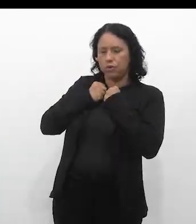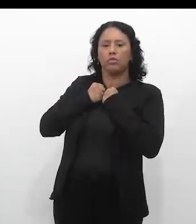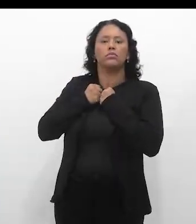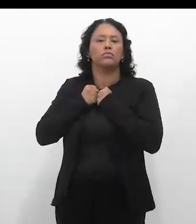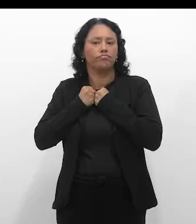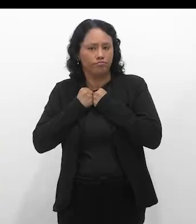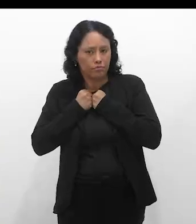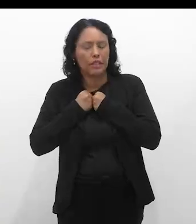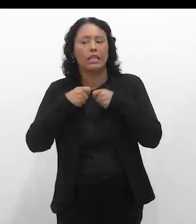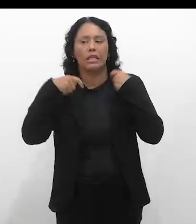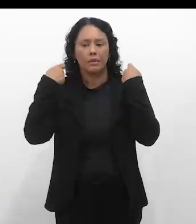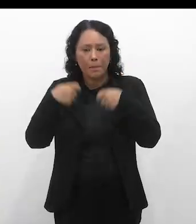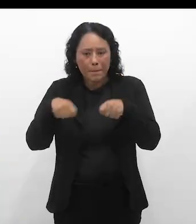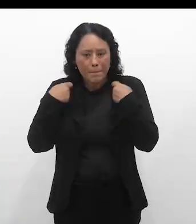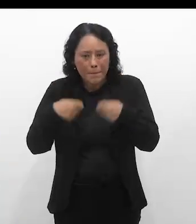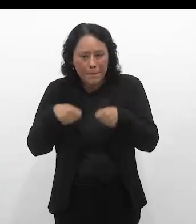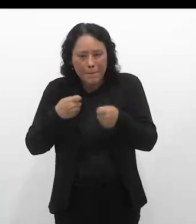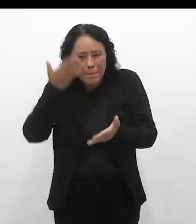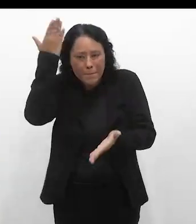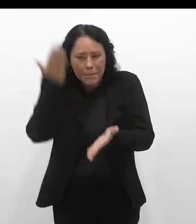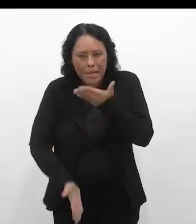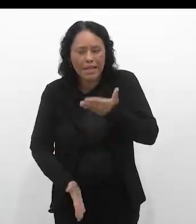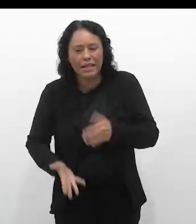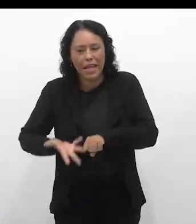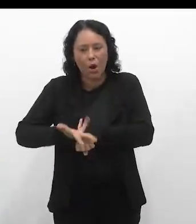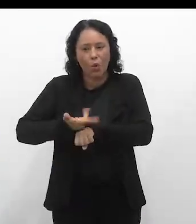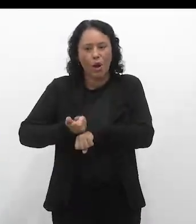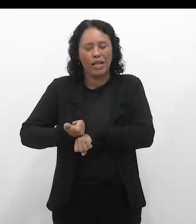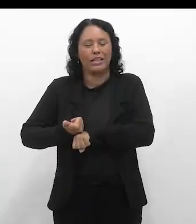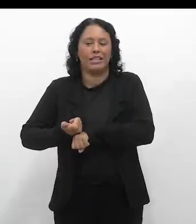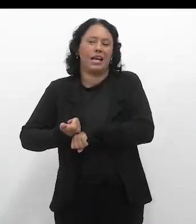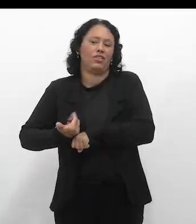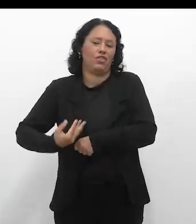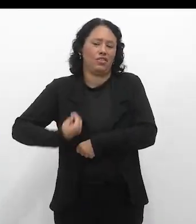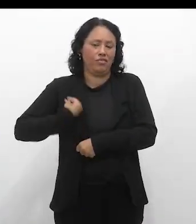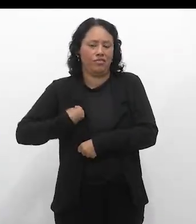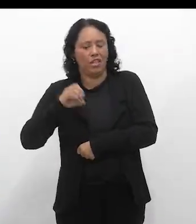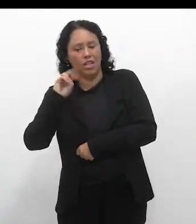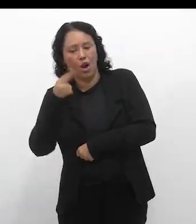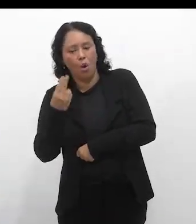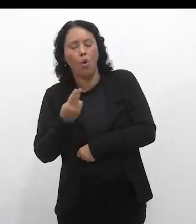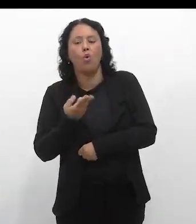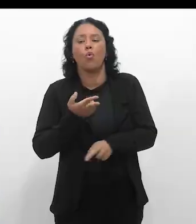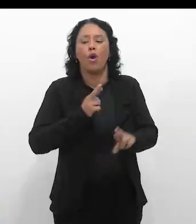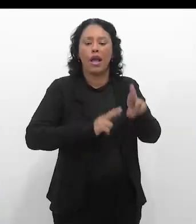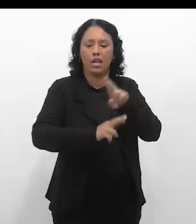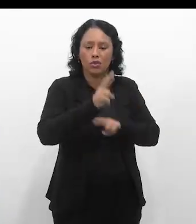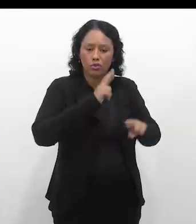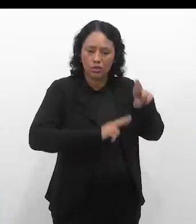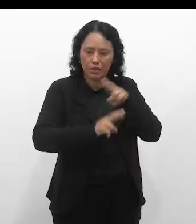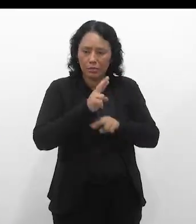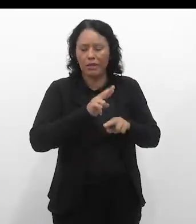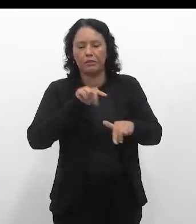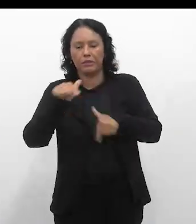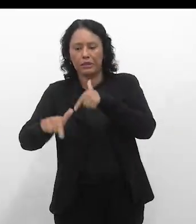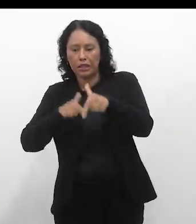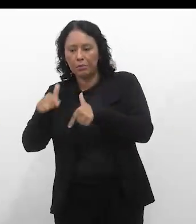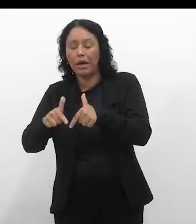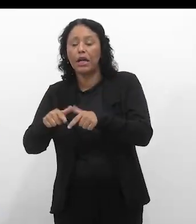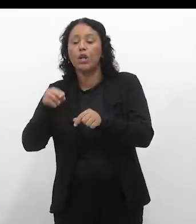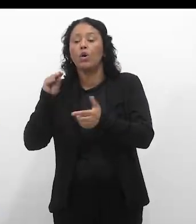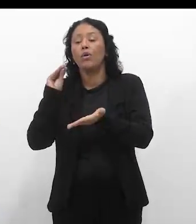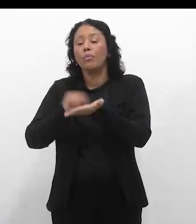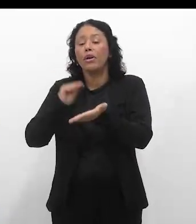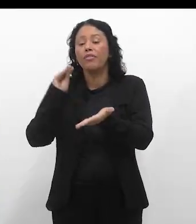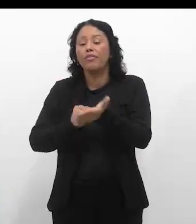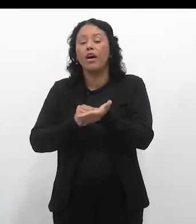ser ouvida. E nenhuma mulher deveria perder qualidade de vida, relacionamentos ou próprio trabalho